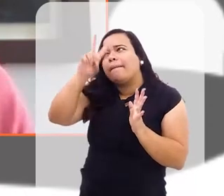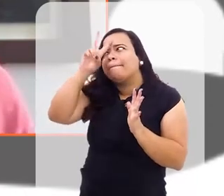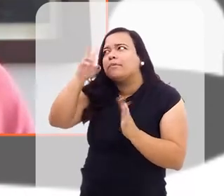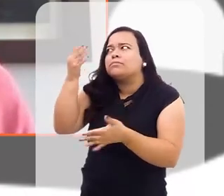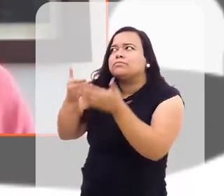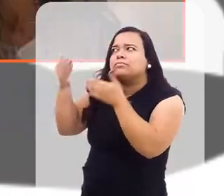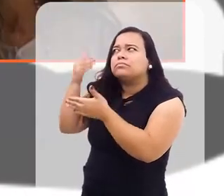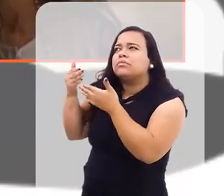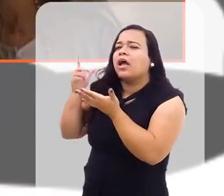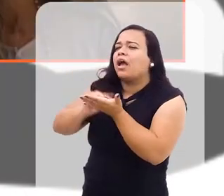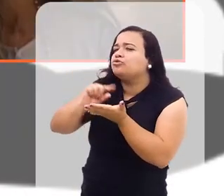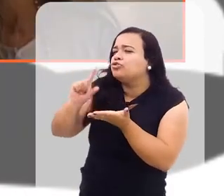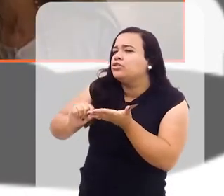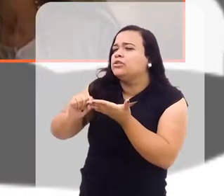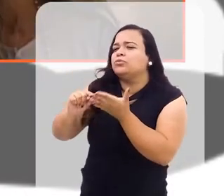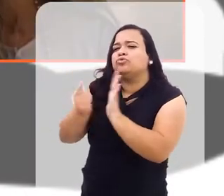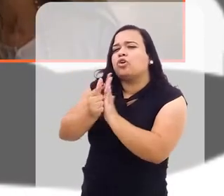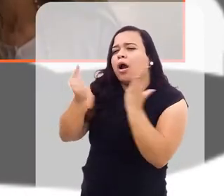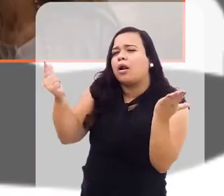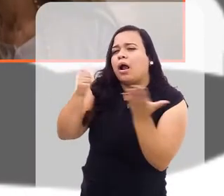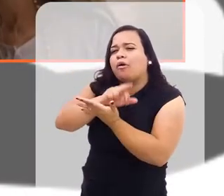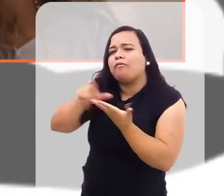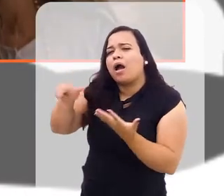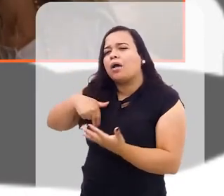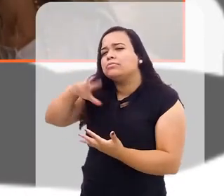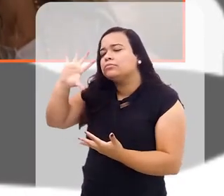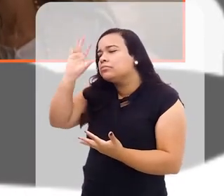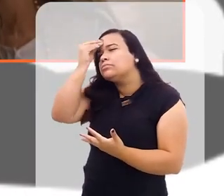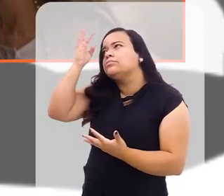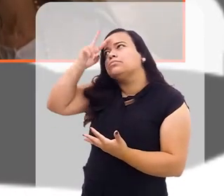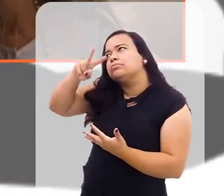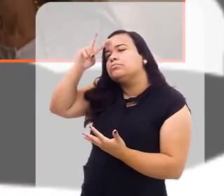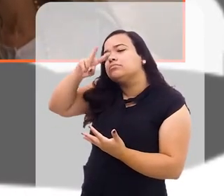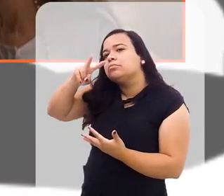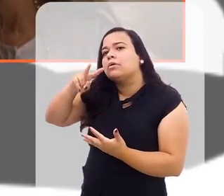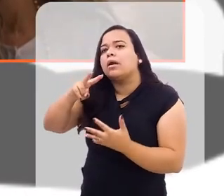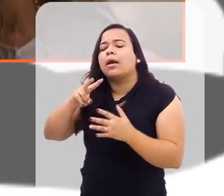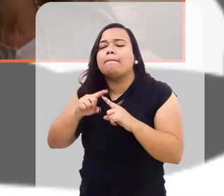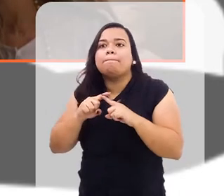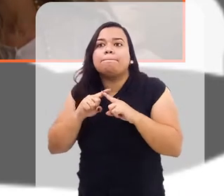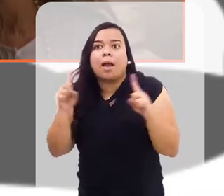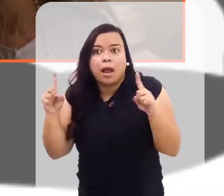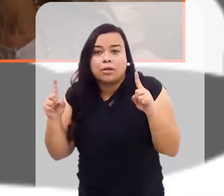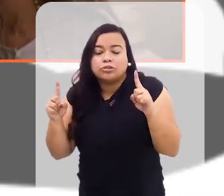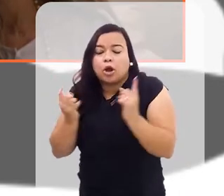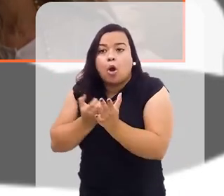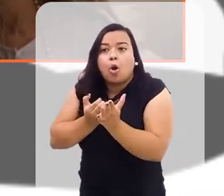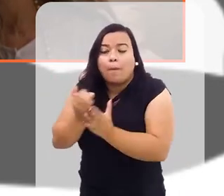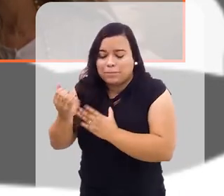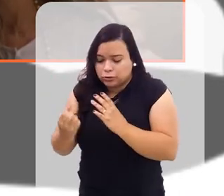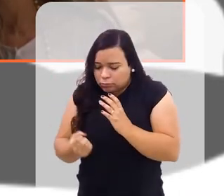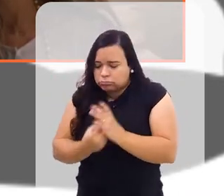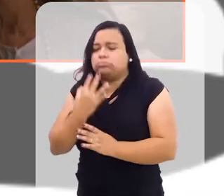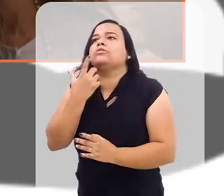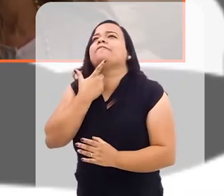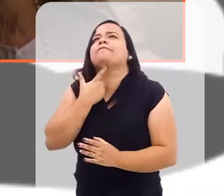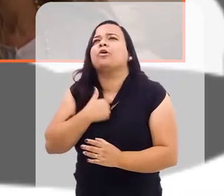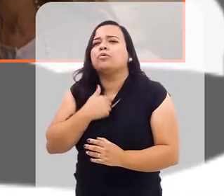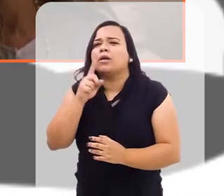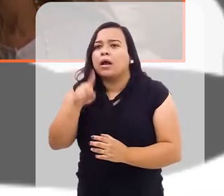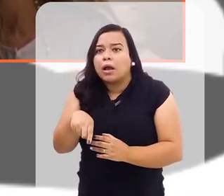de artigos de jornais que a gente vê, né? É, mas o que começou a plantar a semente do livro foi